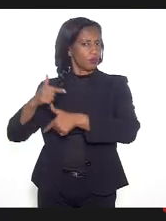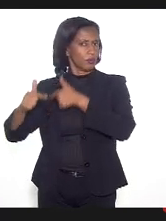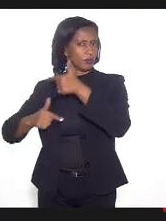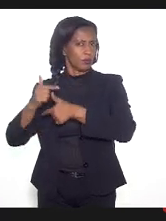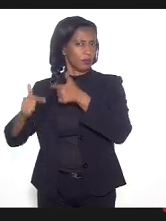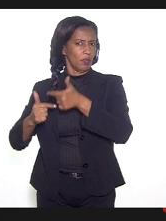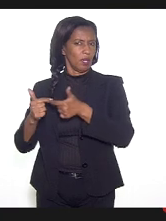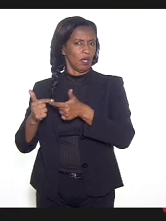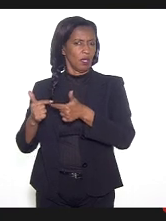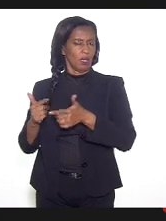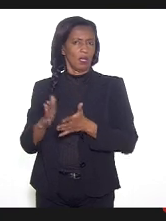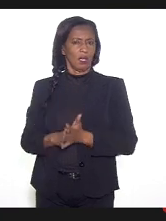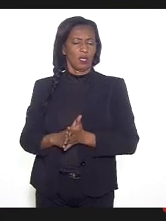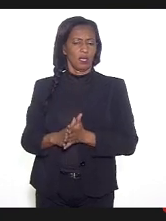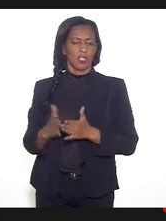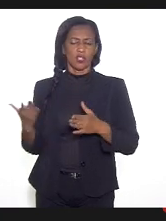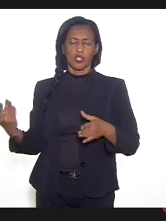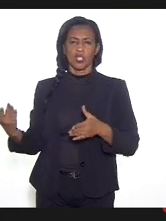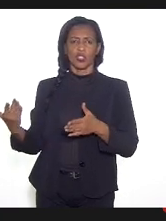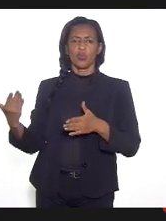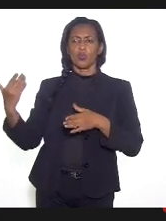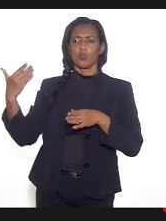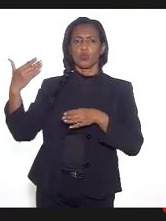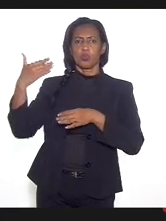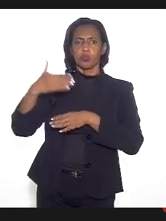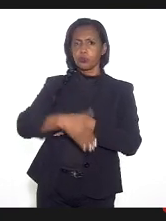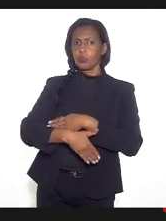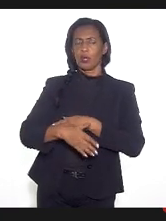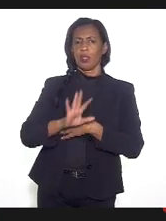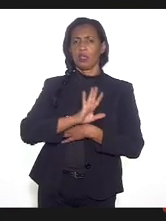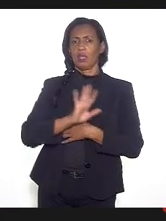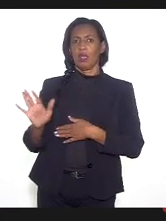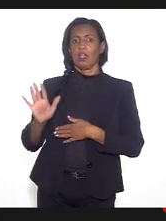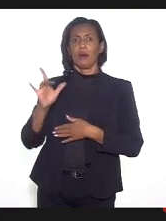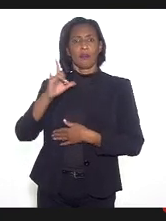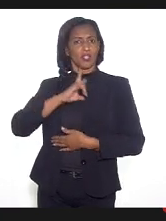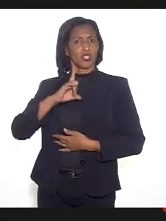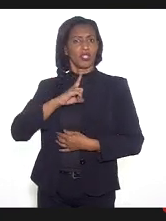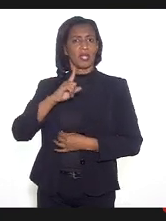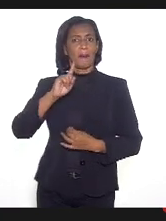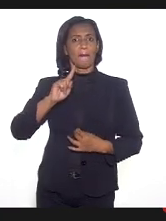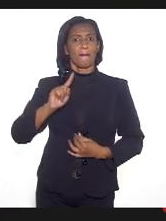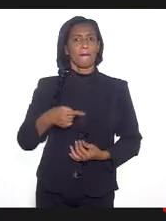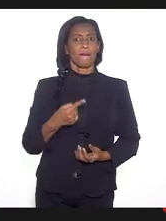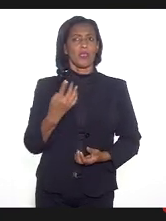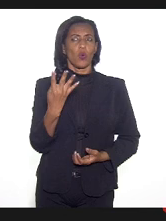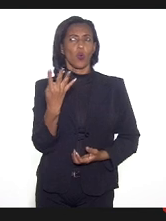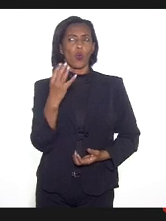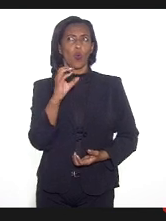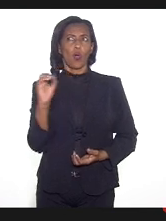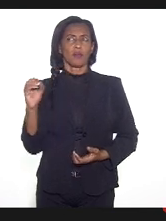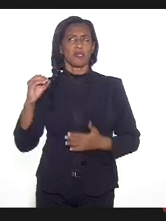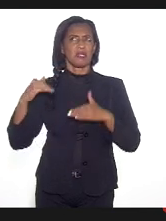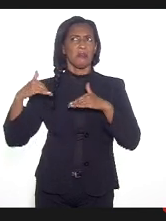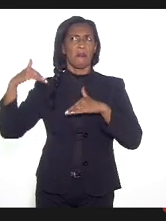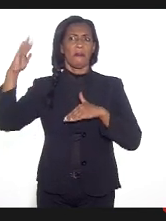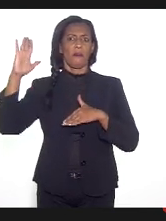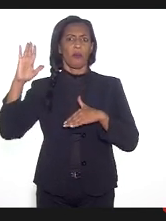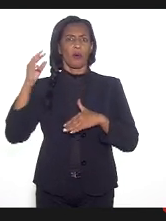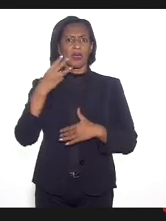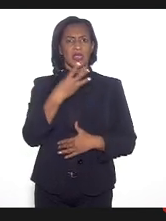não preencha, obviamente, como temporários, mas que já existe essa perspectiva de 1.400 e poucas vagas para combatente